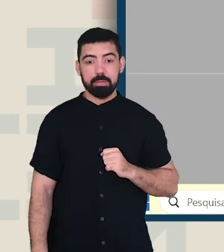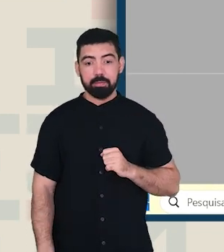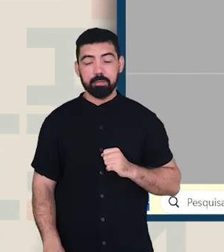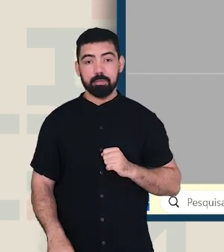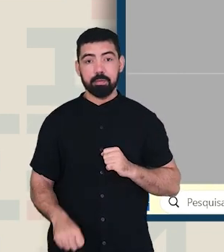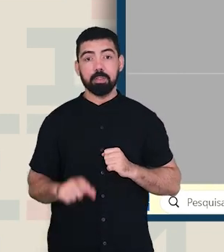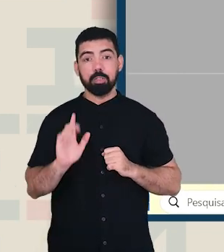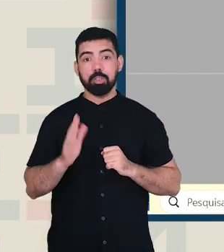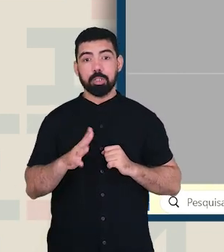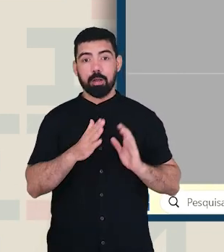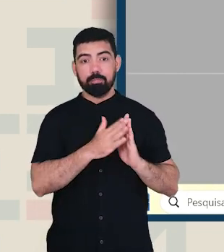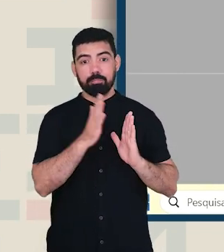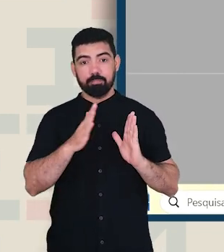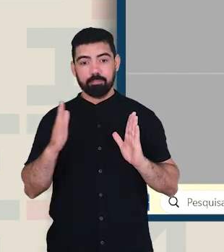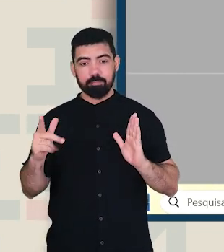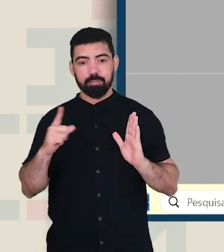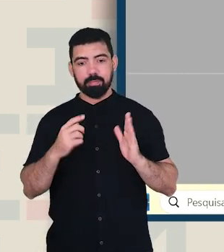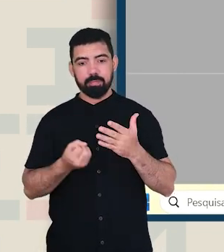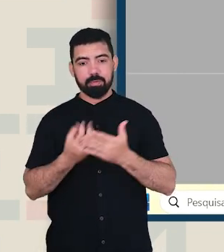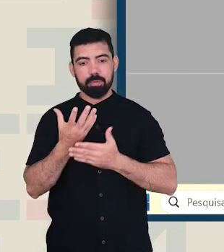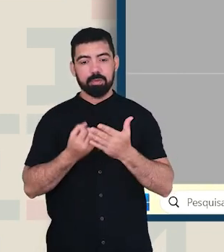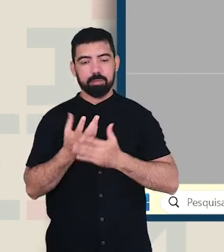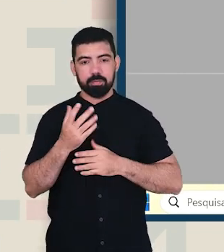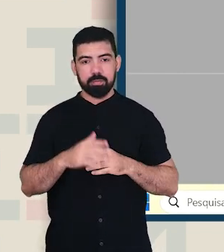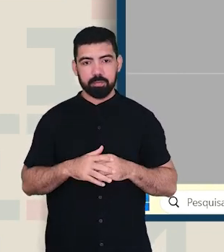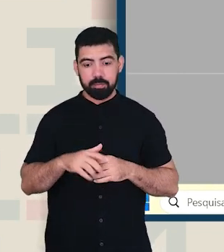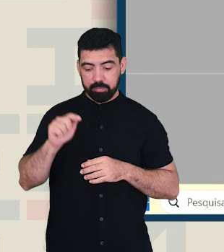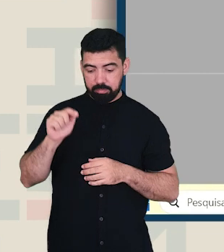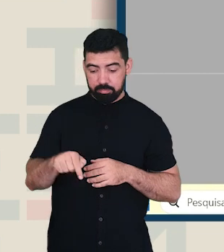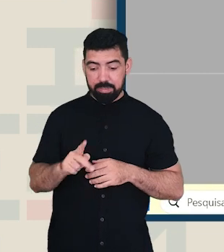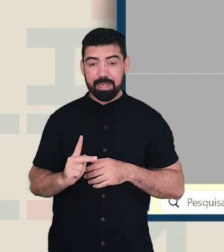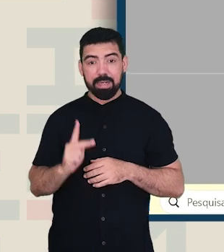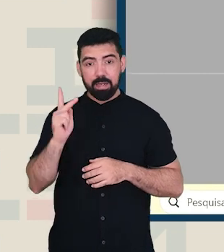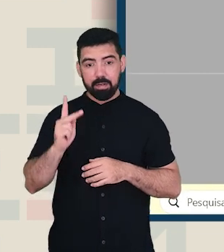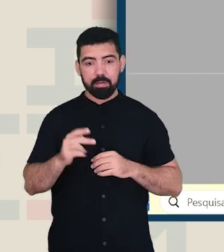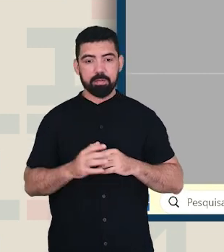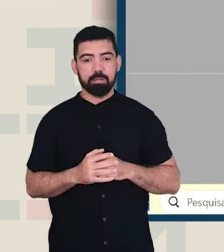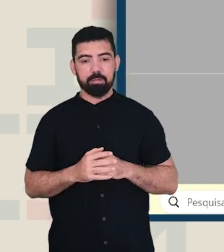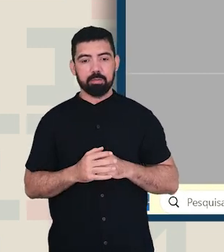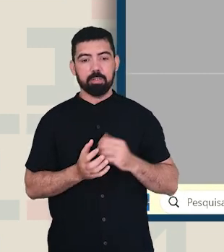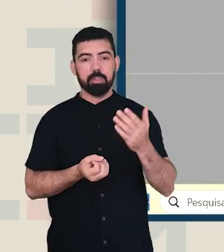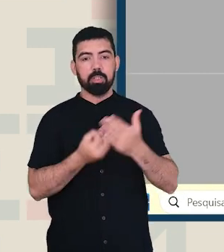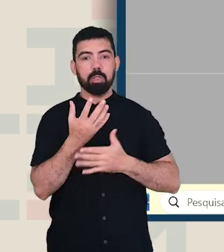já lanço uma sequência, toco K,